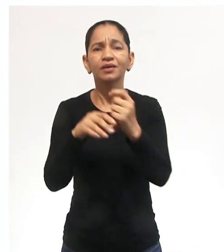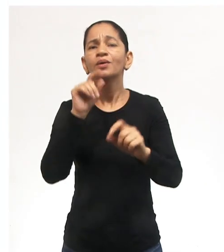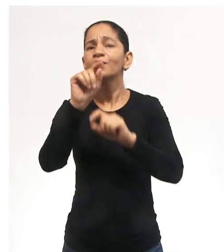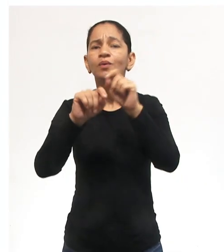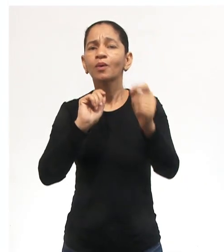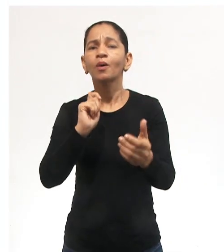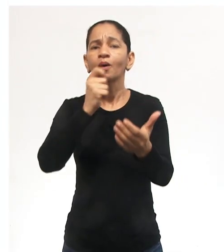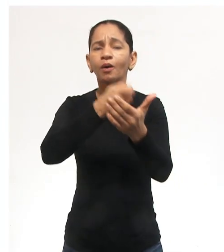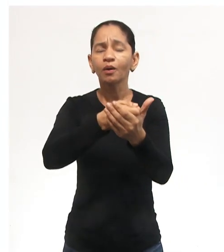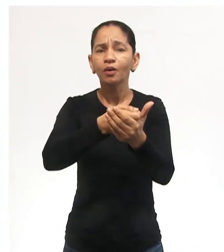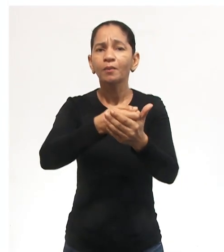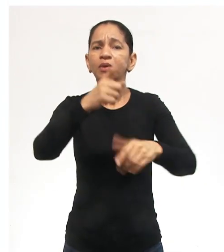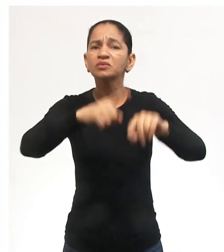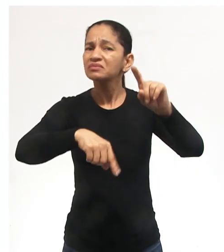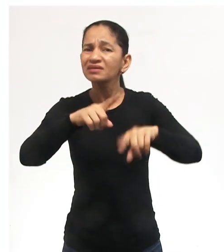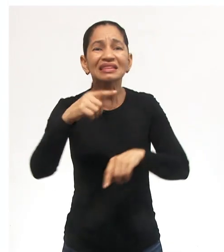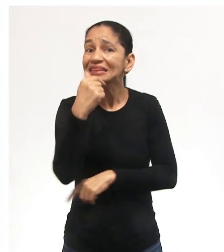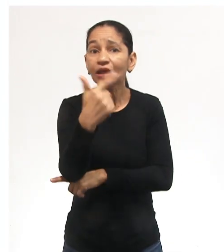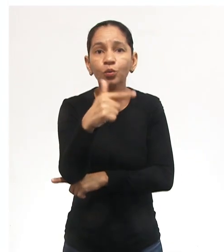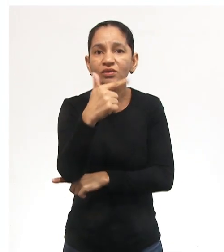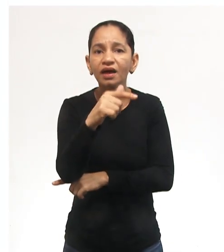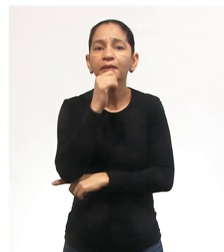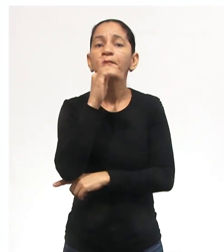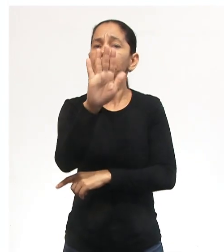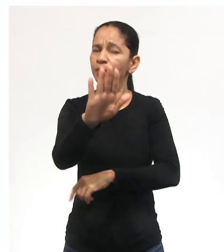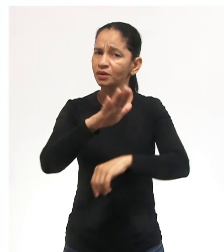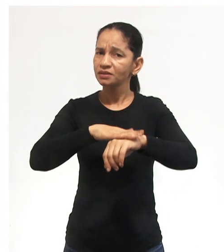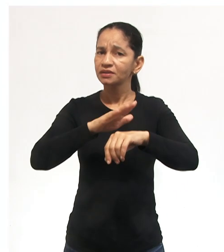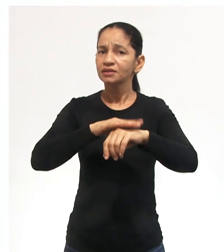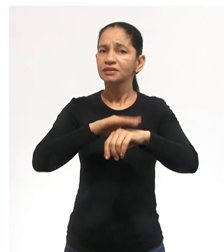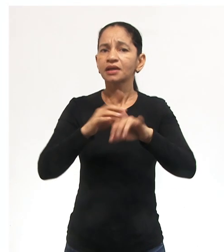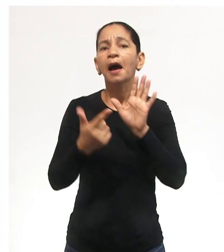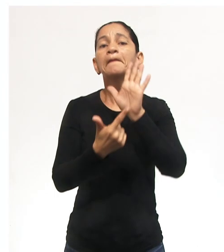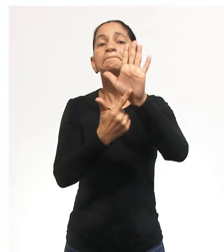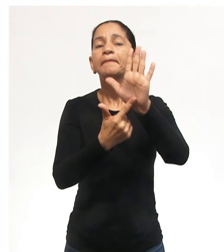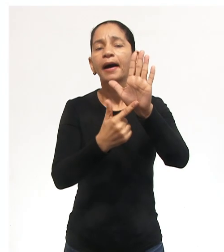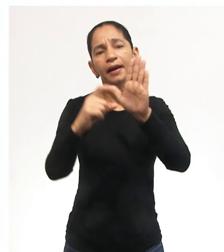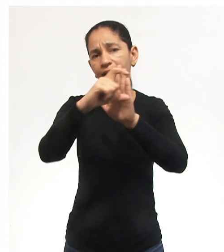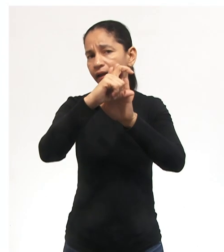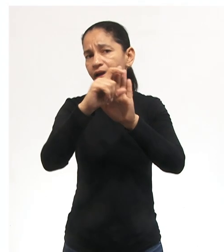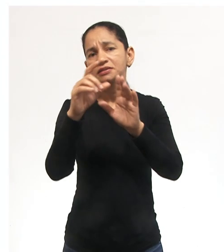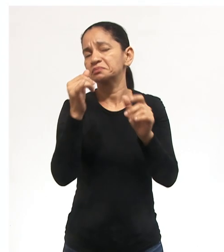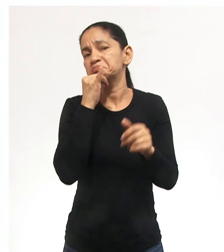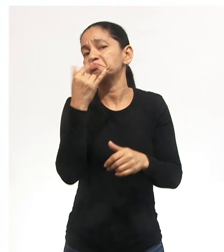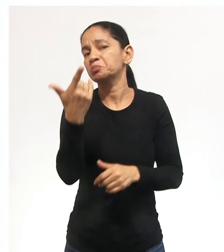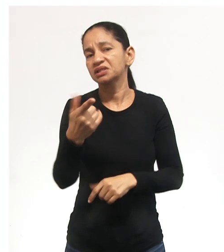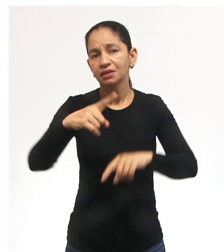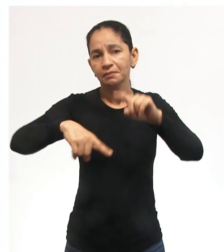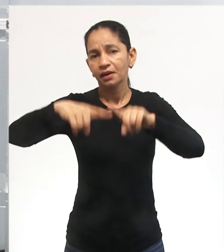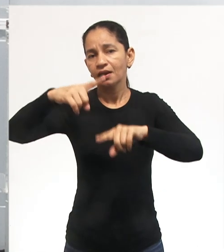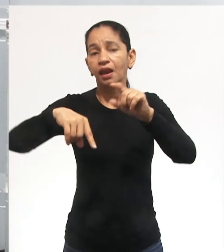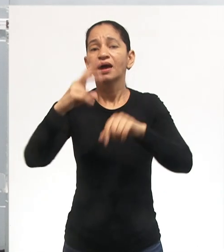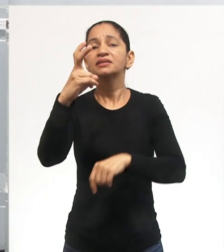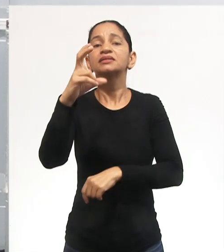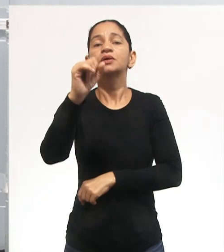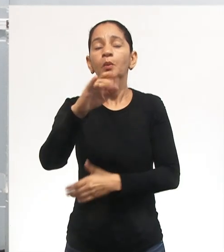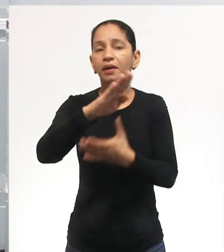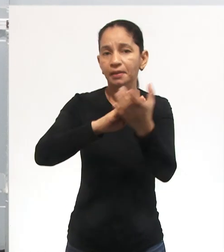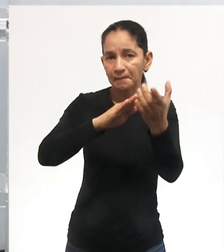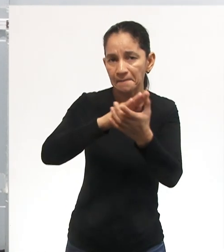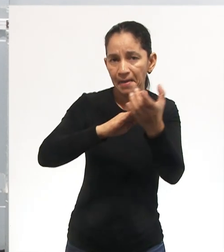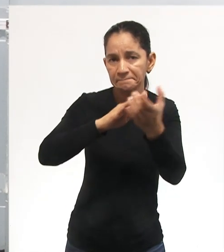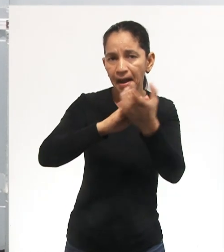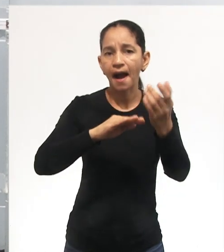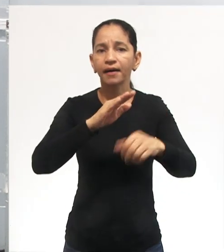um produto fora do estoque. Por exemplo, tá lá no site aparecendo lá que tem 50 pares de